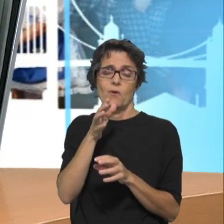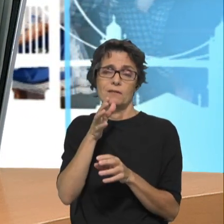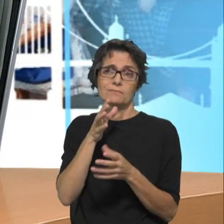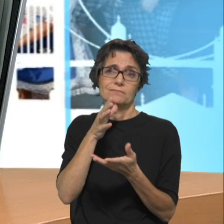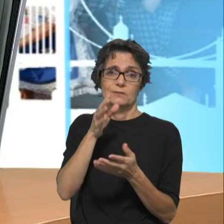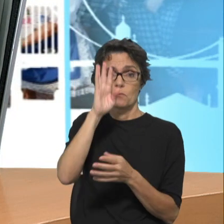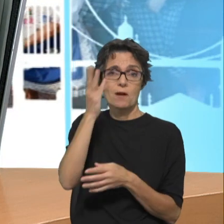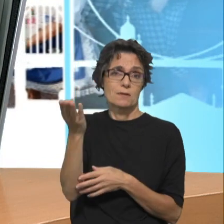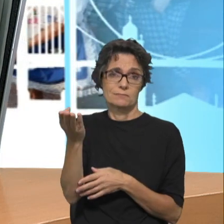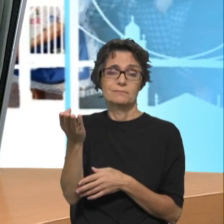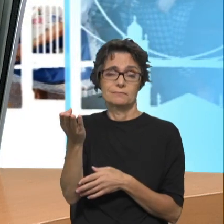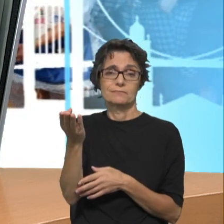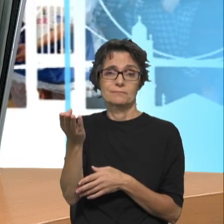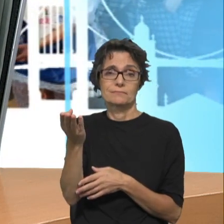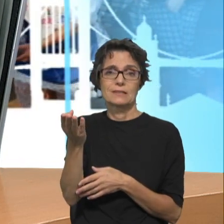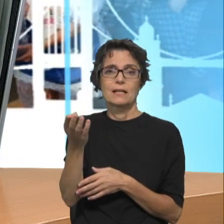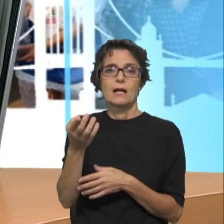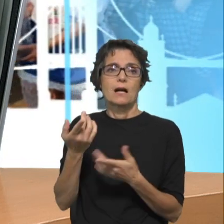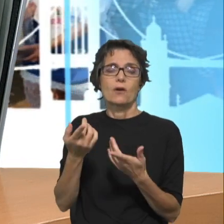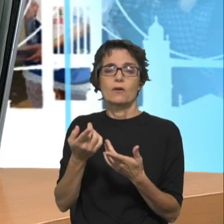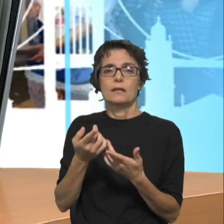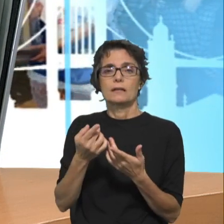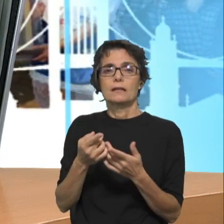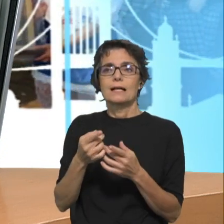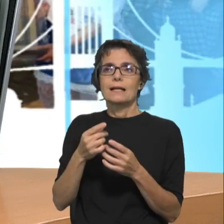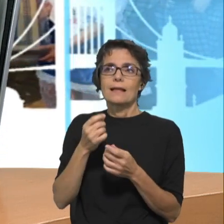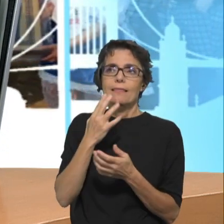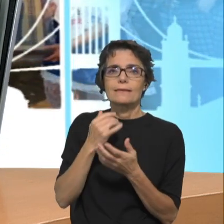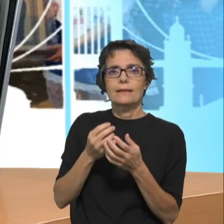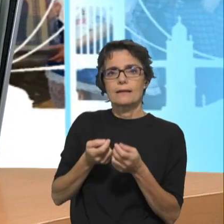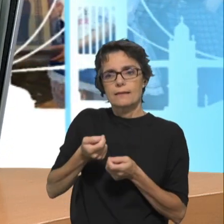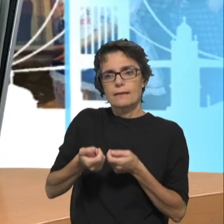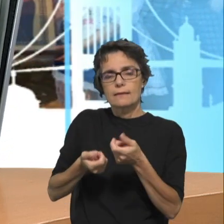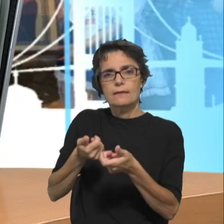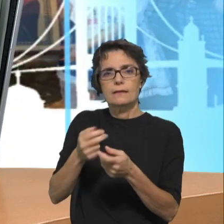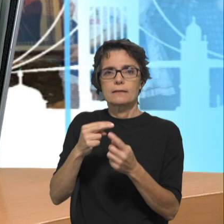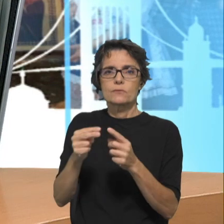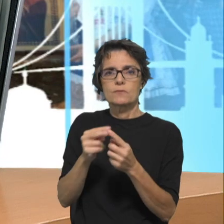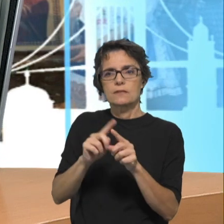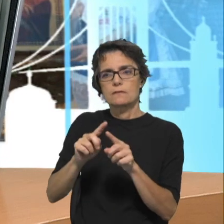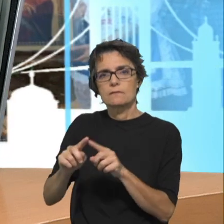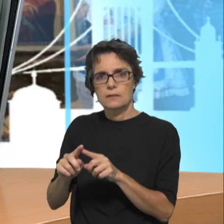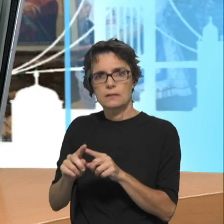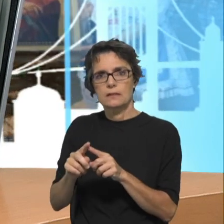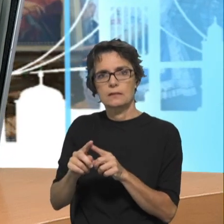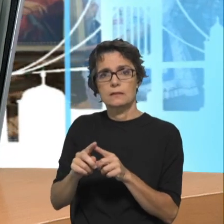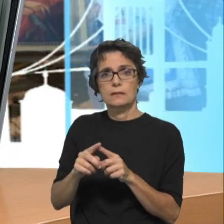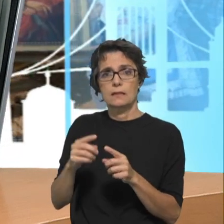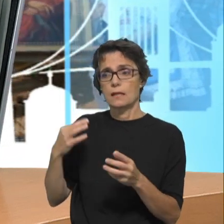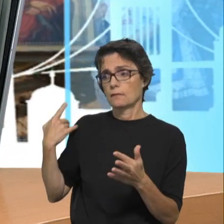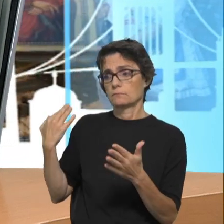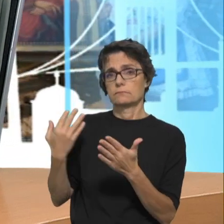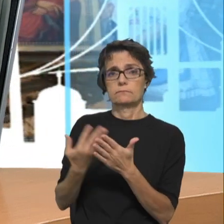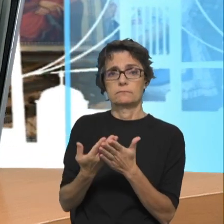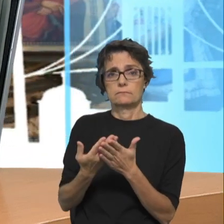dizer, não sendo uma coisa sistemática, são várias abordagens que temos feito ao longo destes anos e